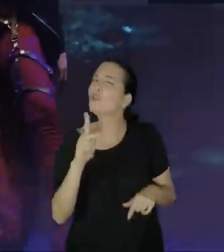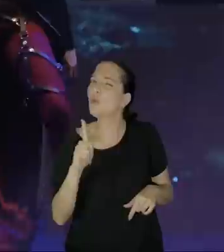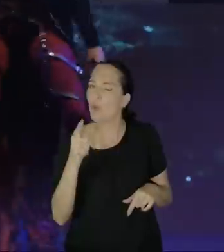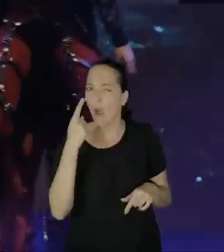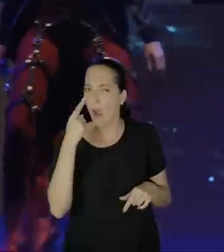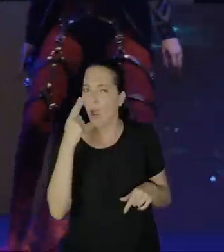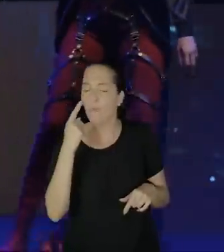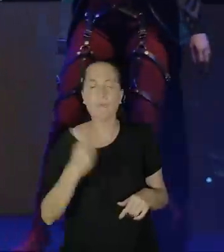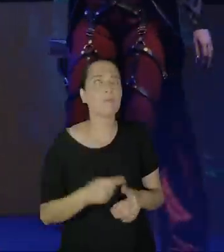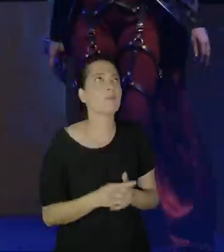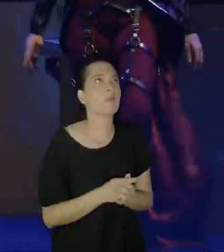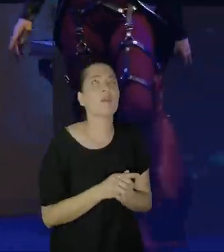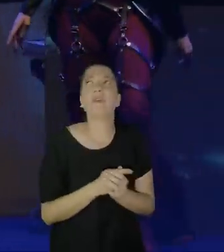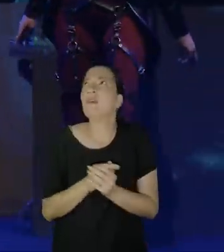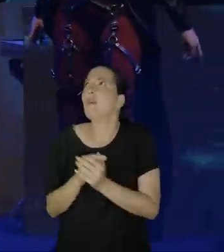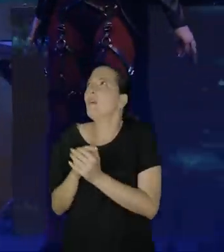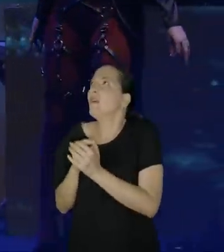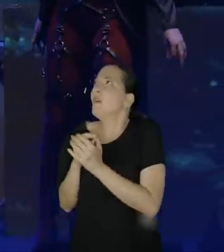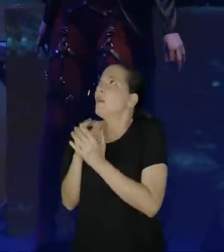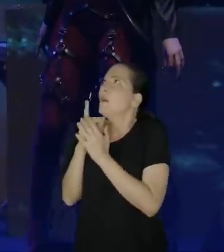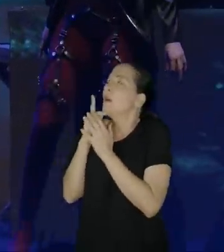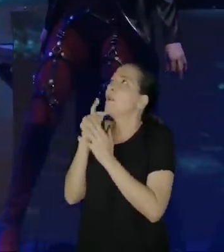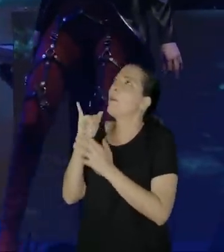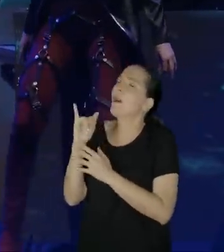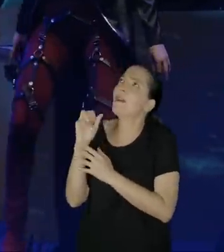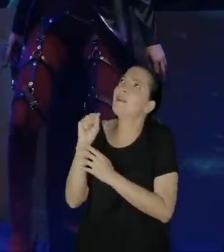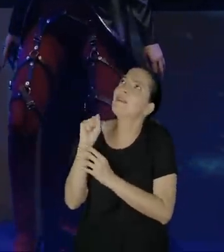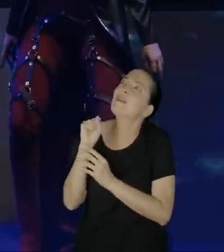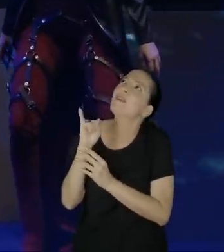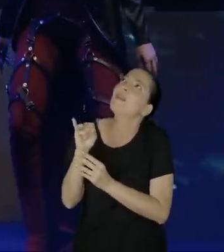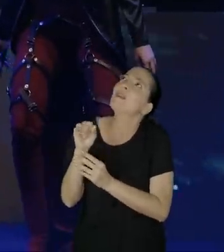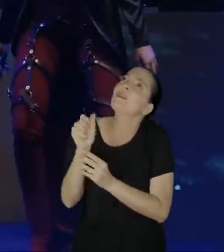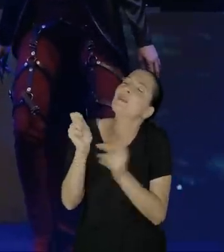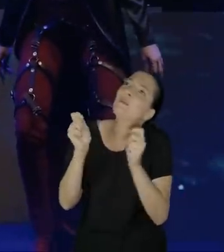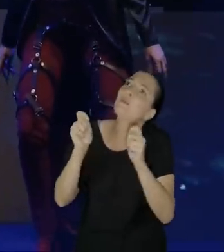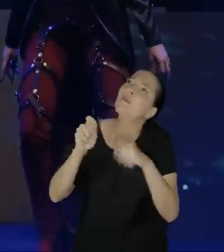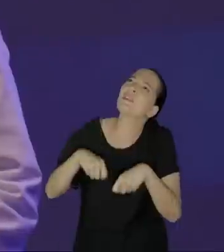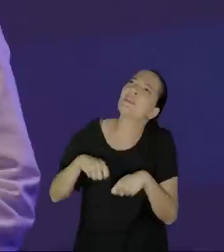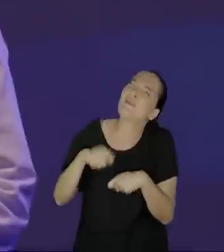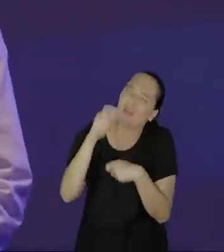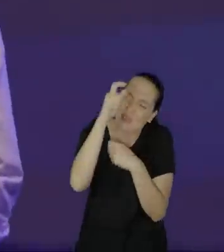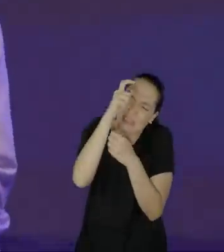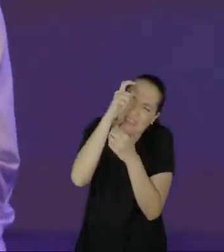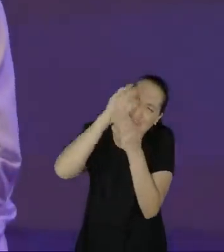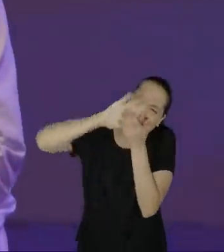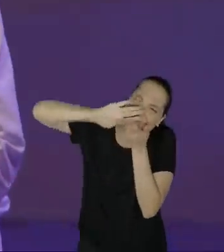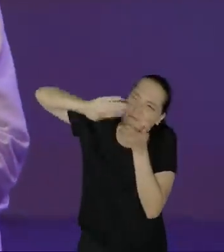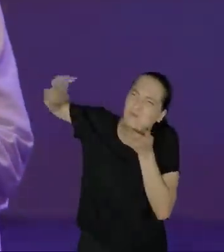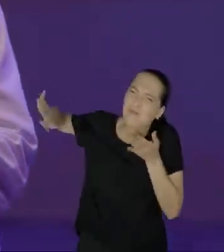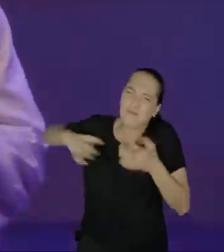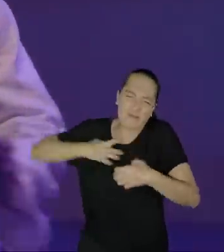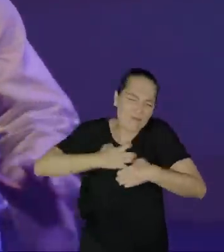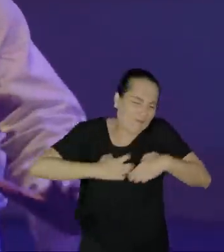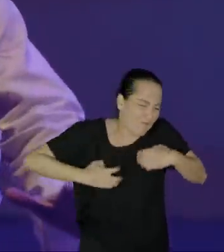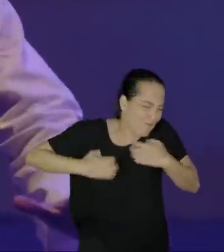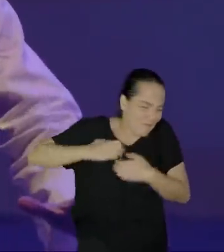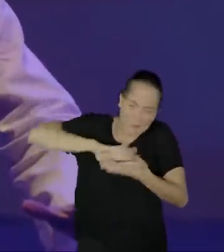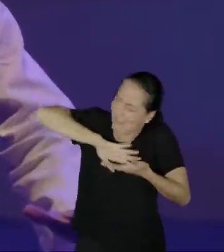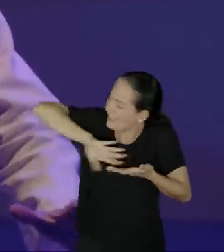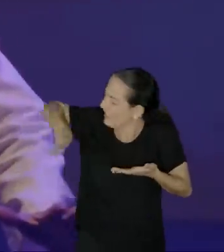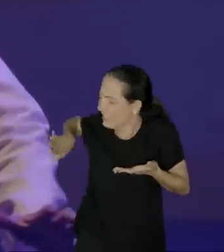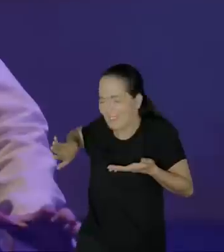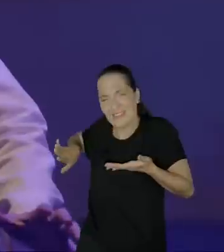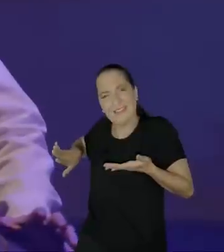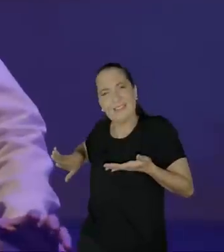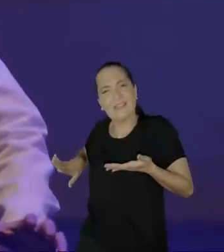Meu pai, se é possível, afasta de mim esse cálice de